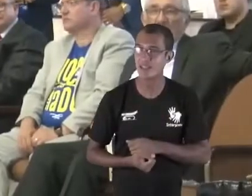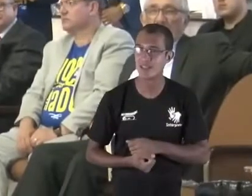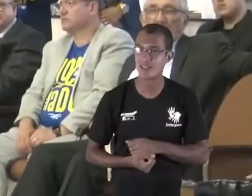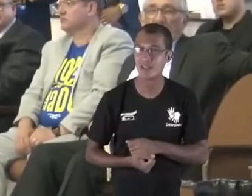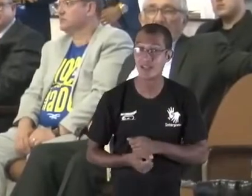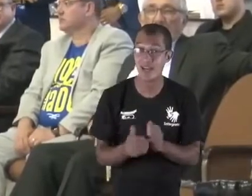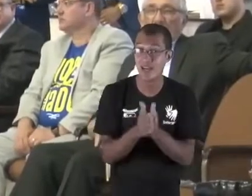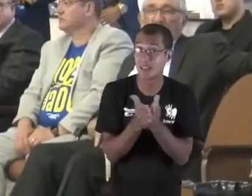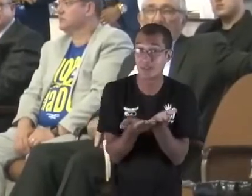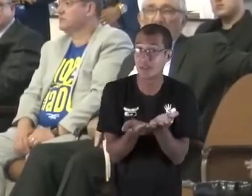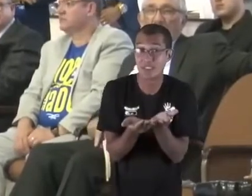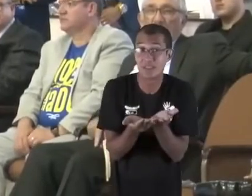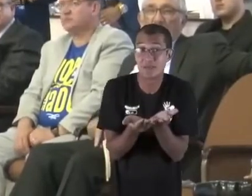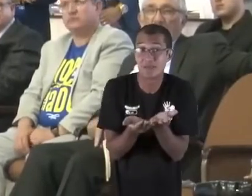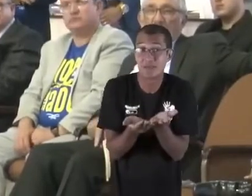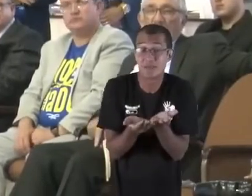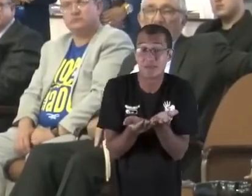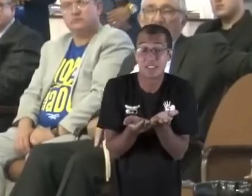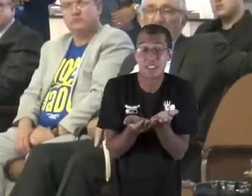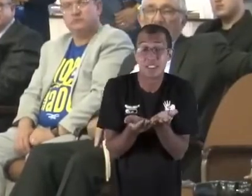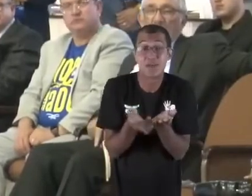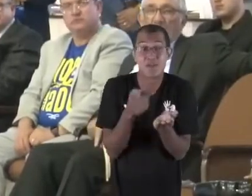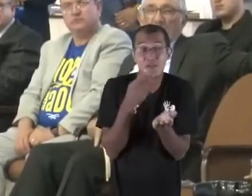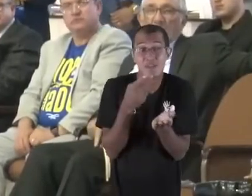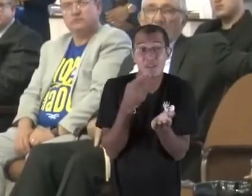A Bíblia não diz quão formosos